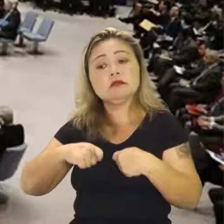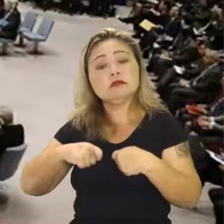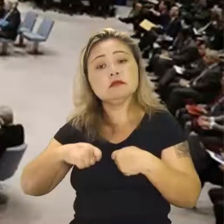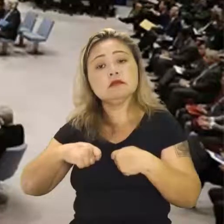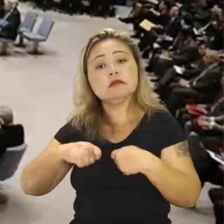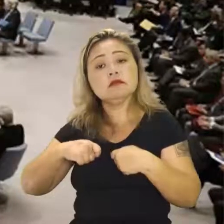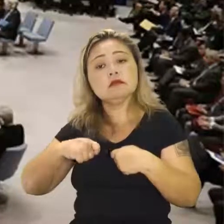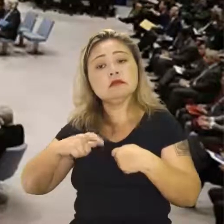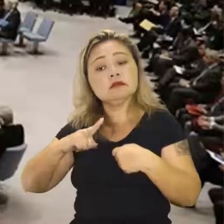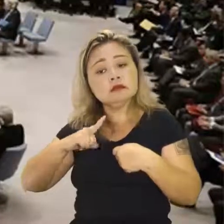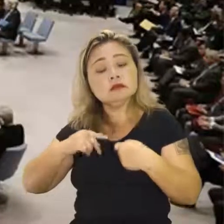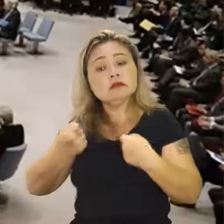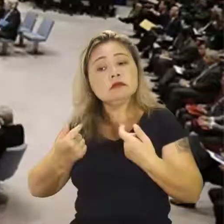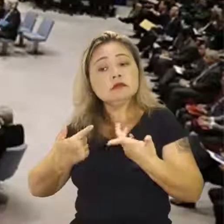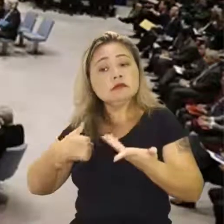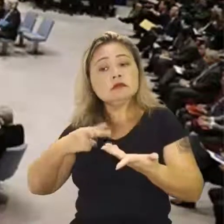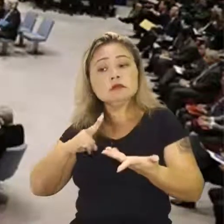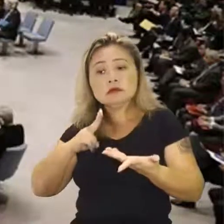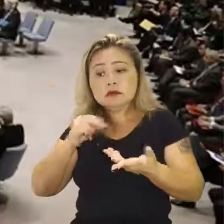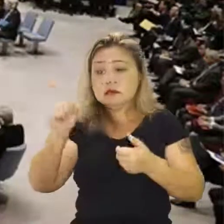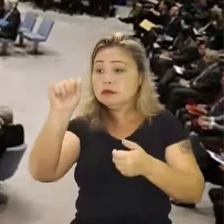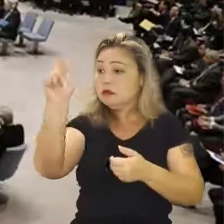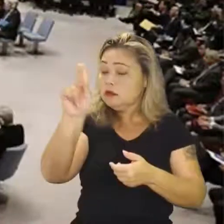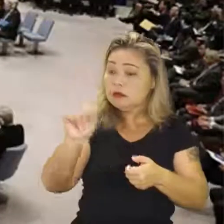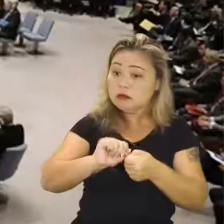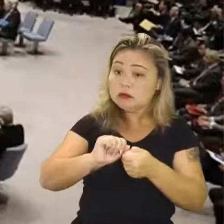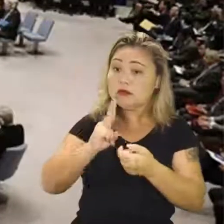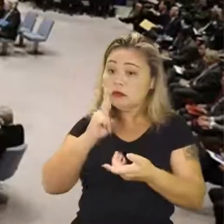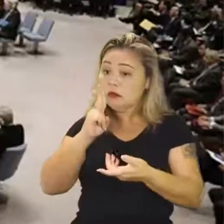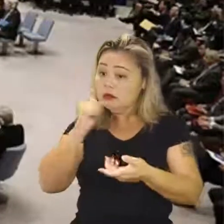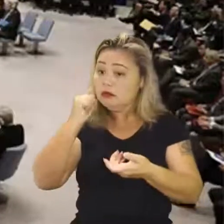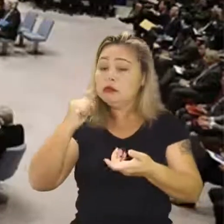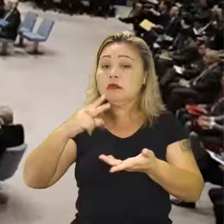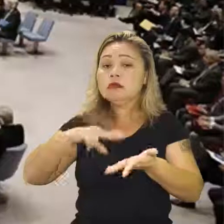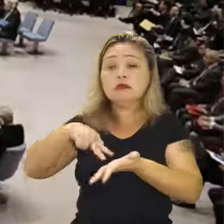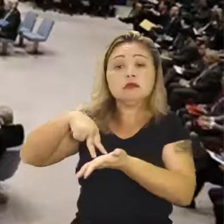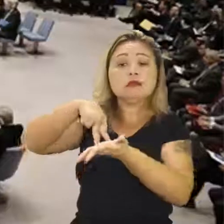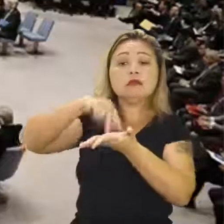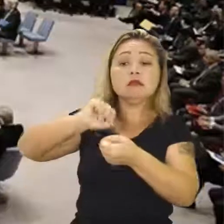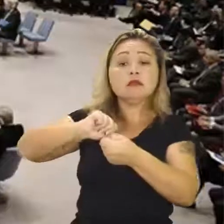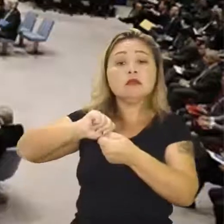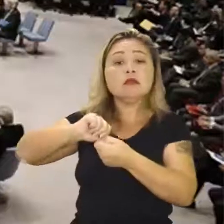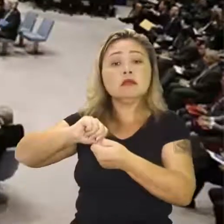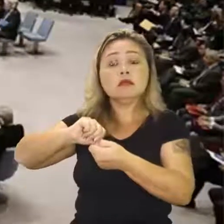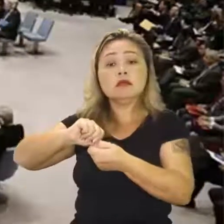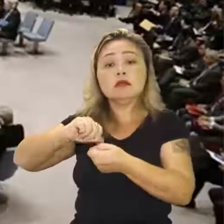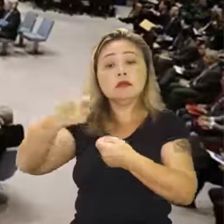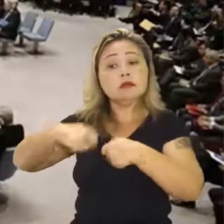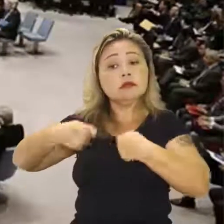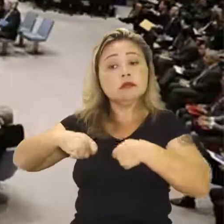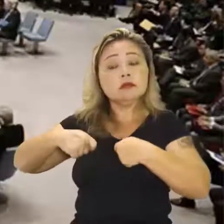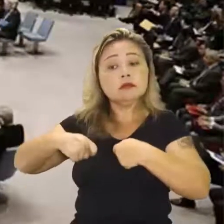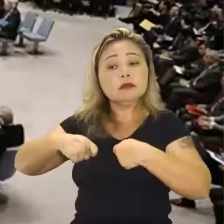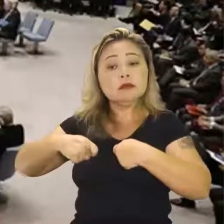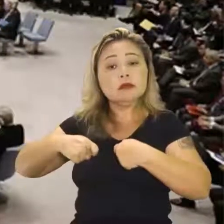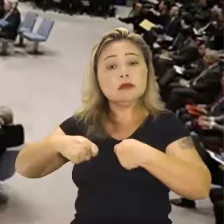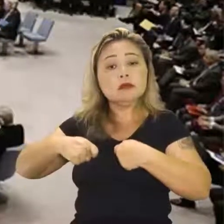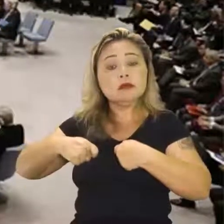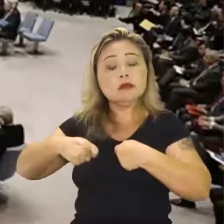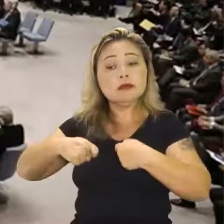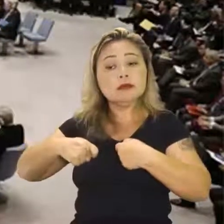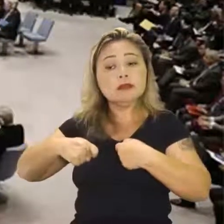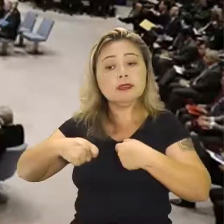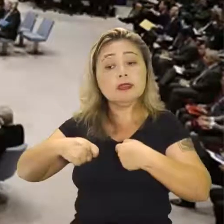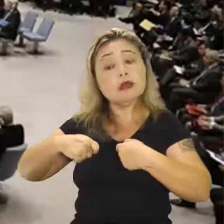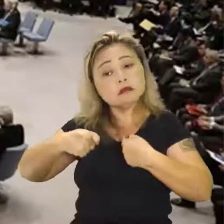consolidar a paz e consolidar a necessidade de se travar a questão